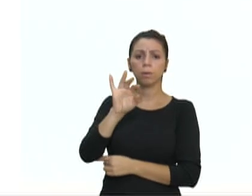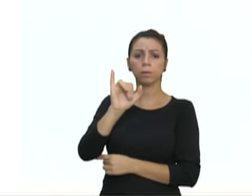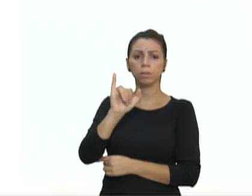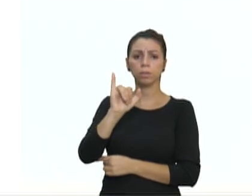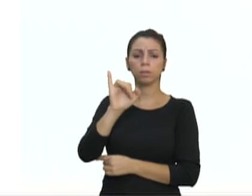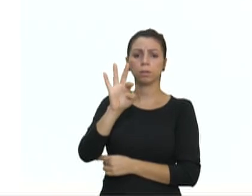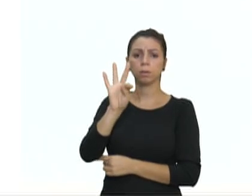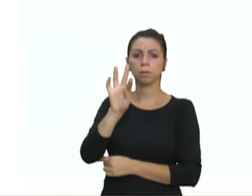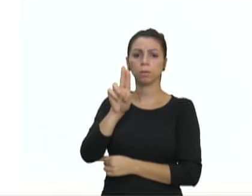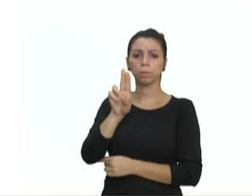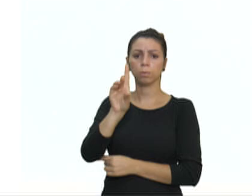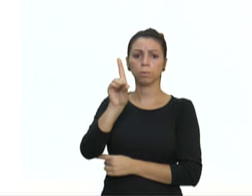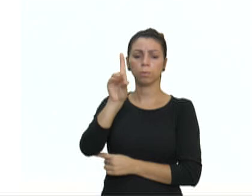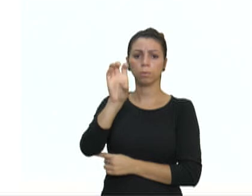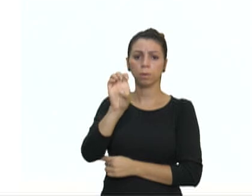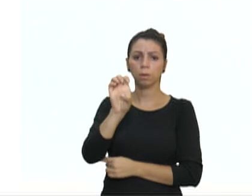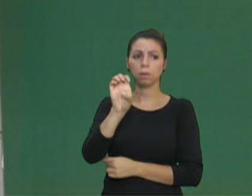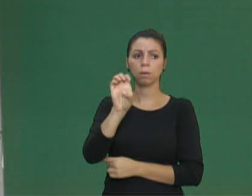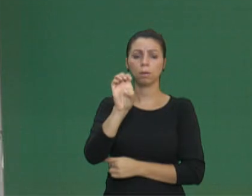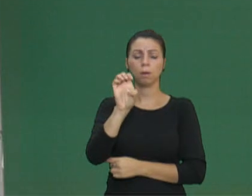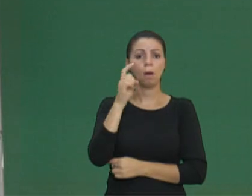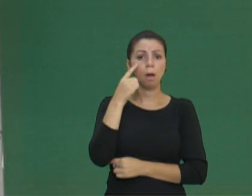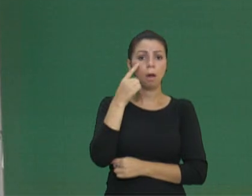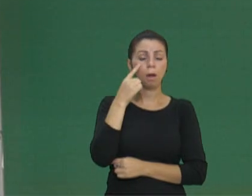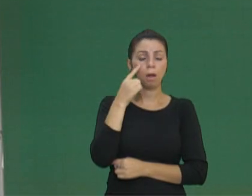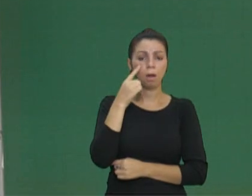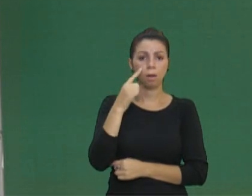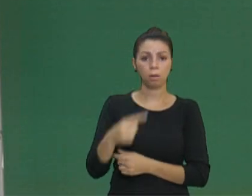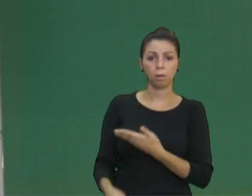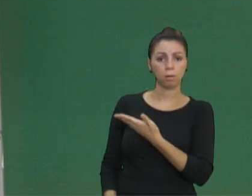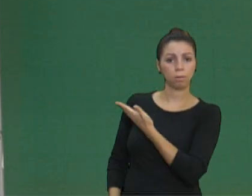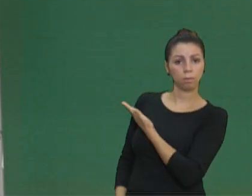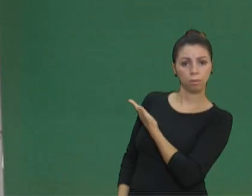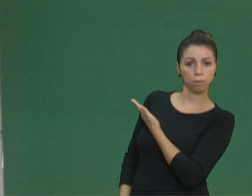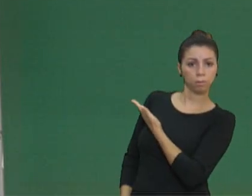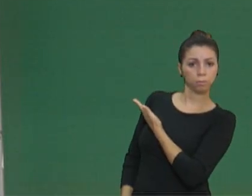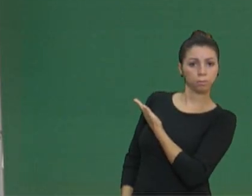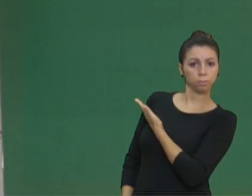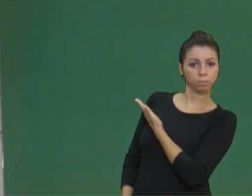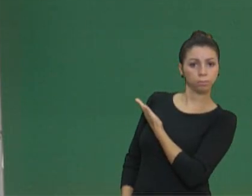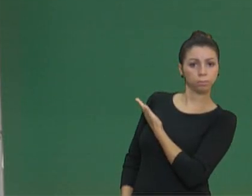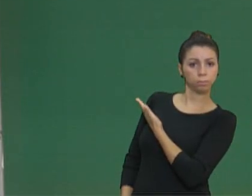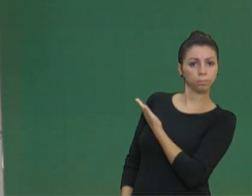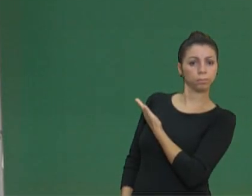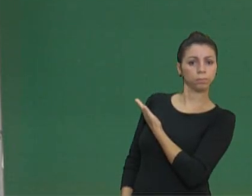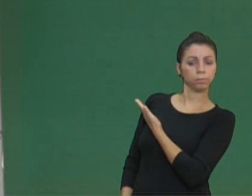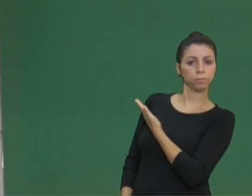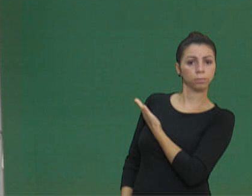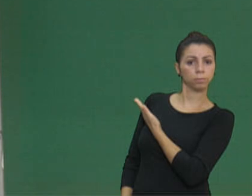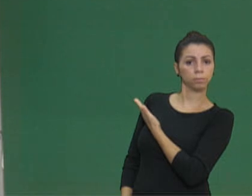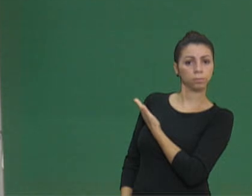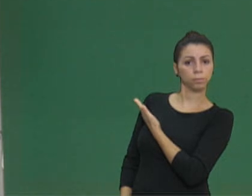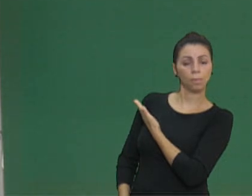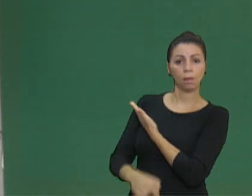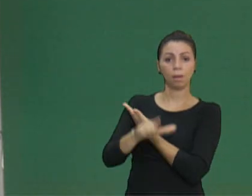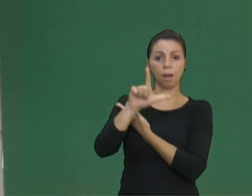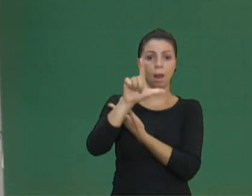olha só, antes de passar para a altitude, dá uma olhadinha aqui nessa imagem, né? O que eu acabei de falar sobre a